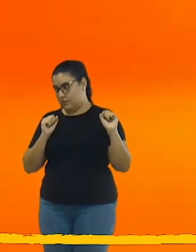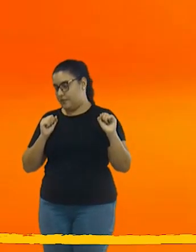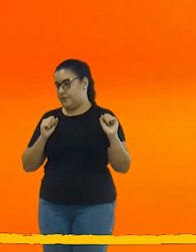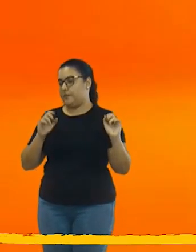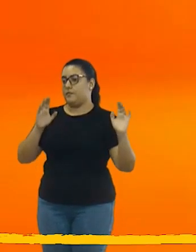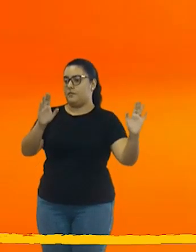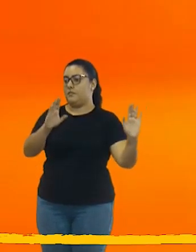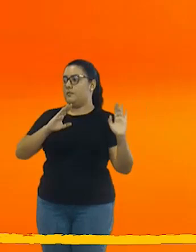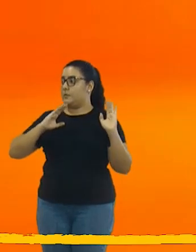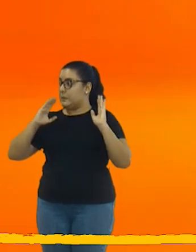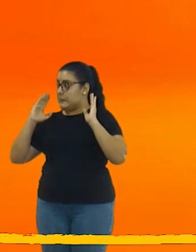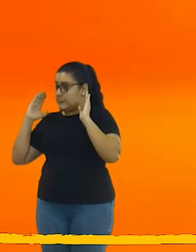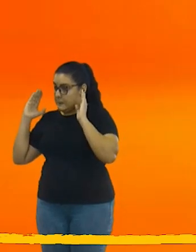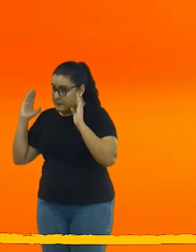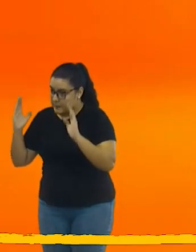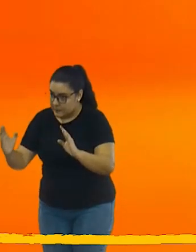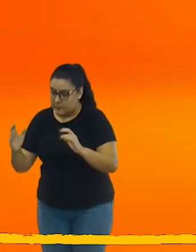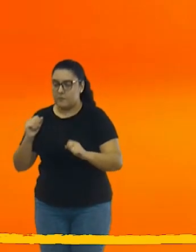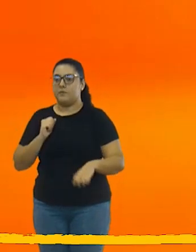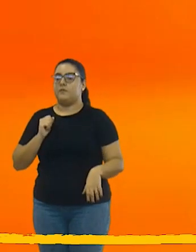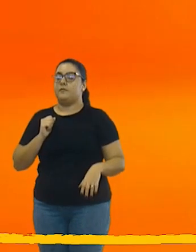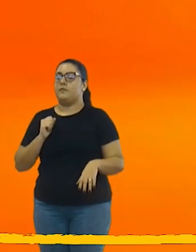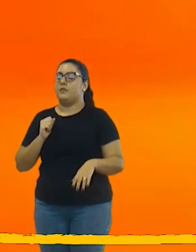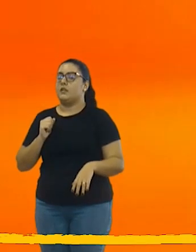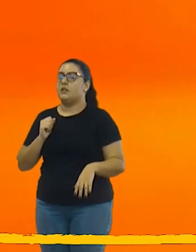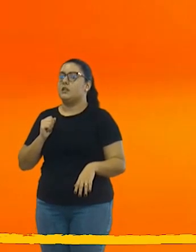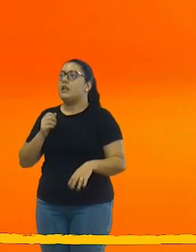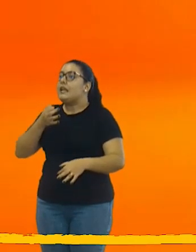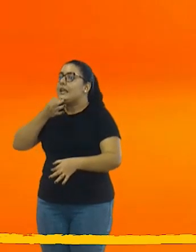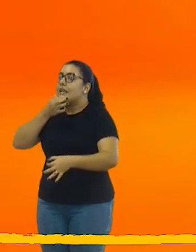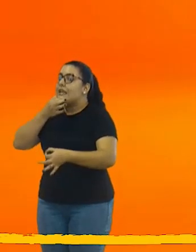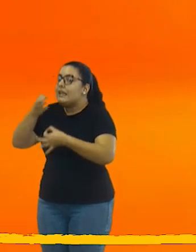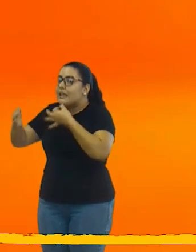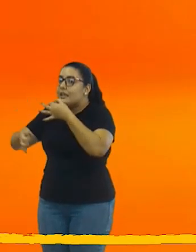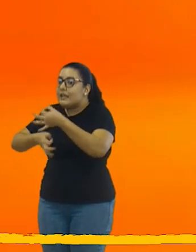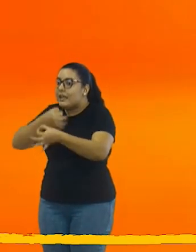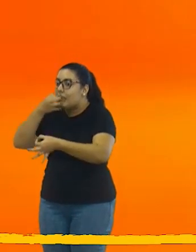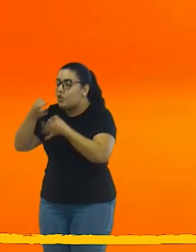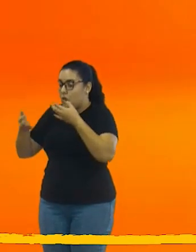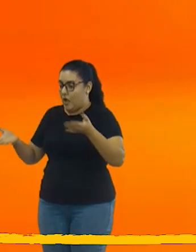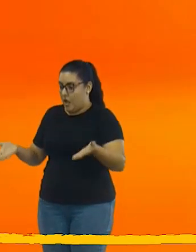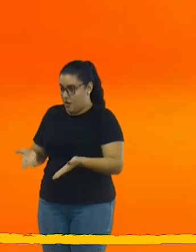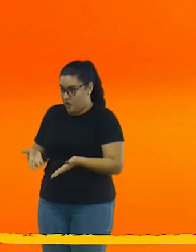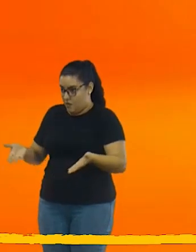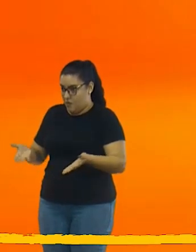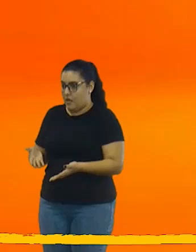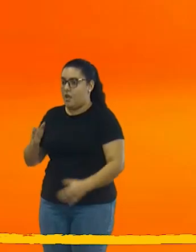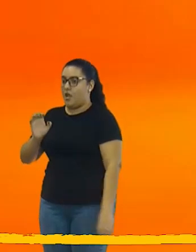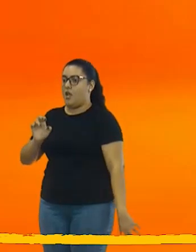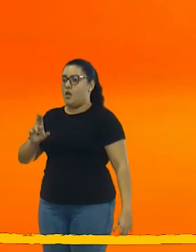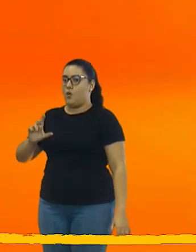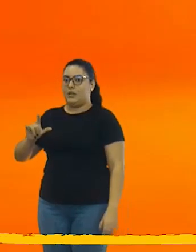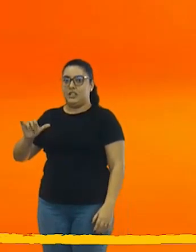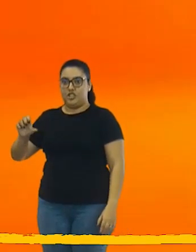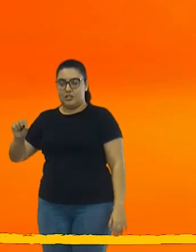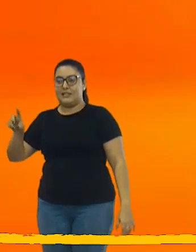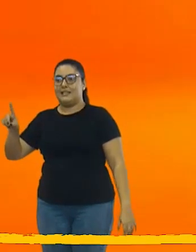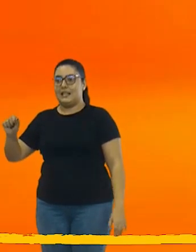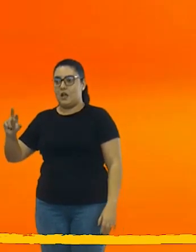de Domingos Olímpio, para o regionalismo crítico do pré-modernismo de Euclides da Cunha e os